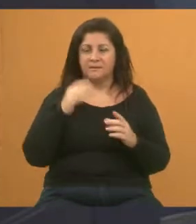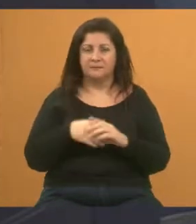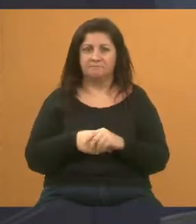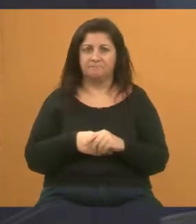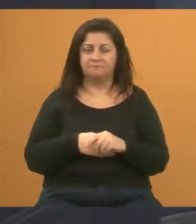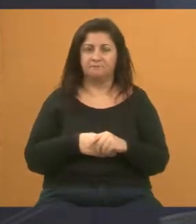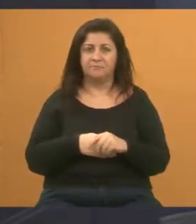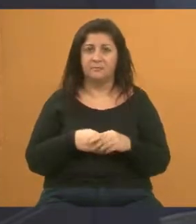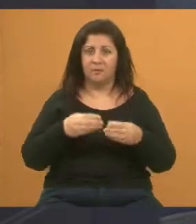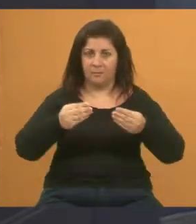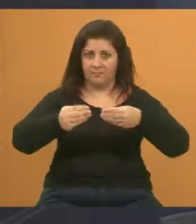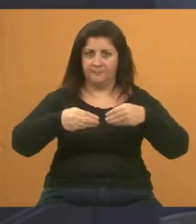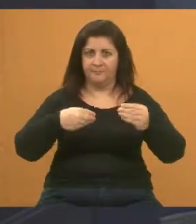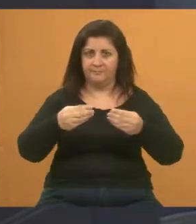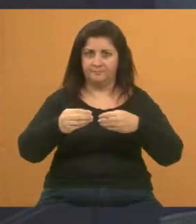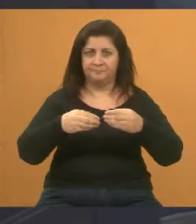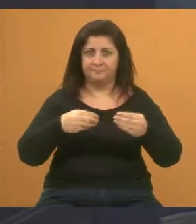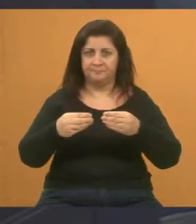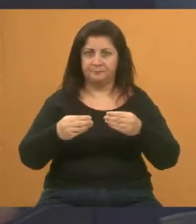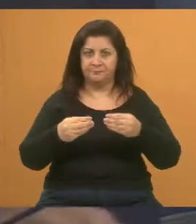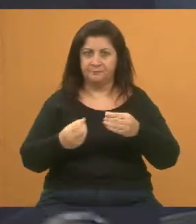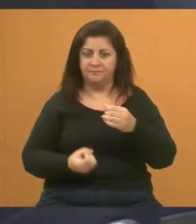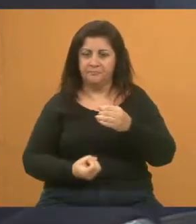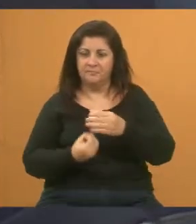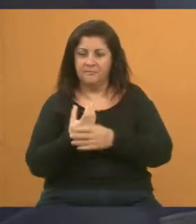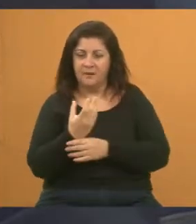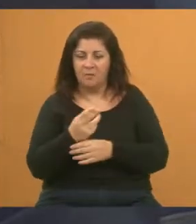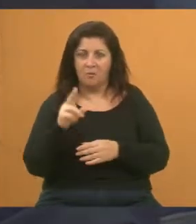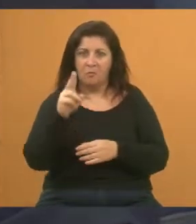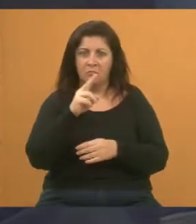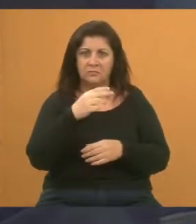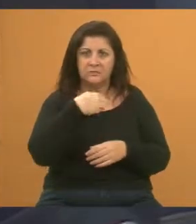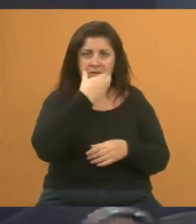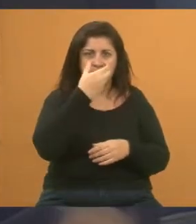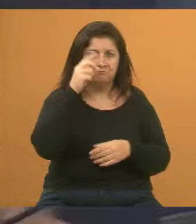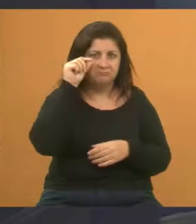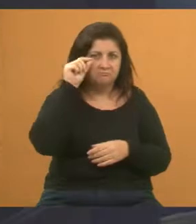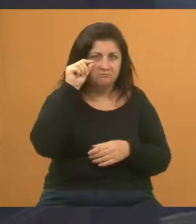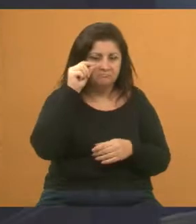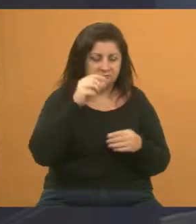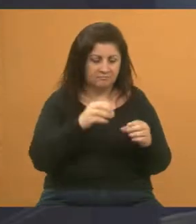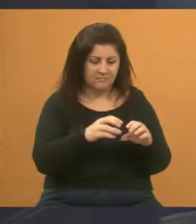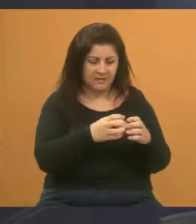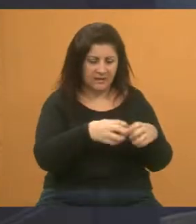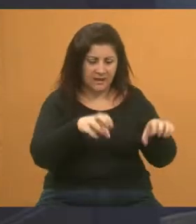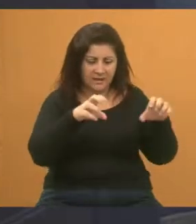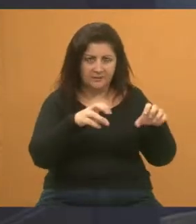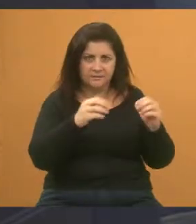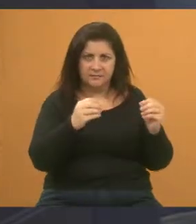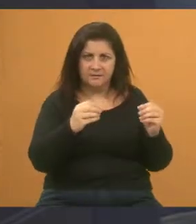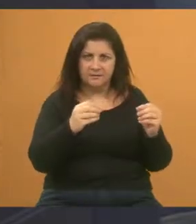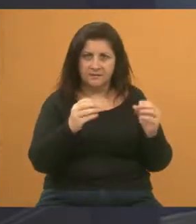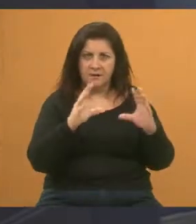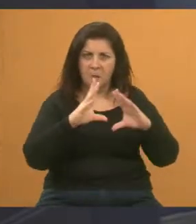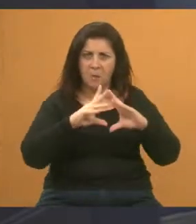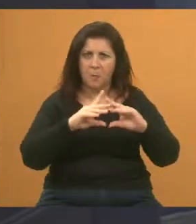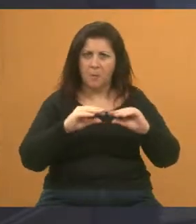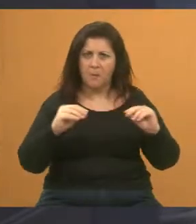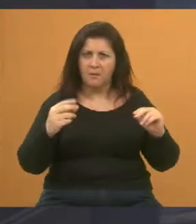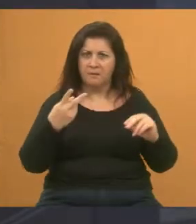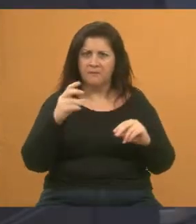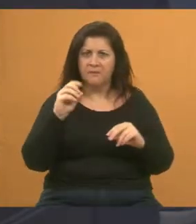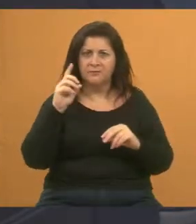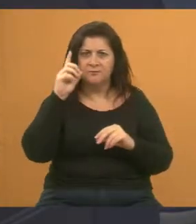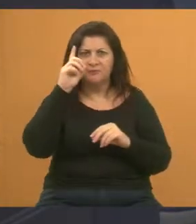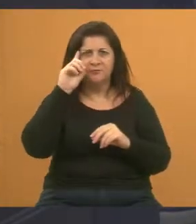o plástico, ela inventou com a casca de maracujá, se decompor em 20 dias.